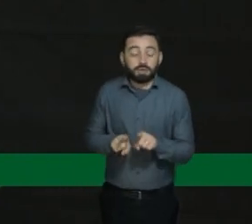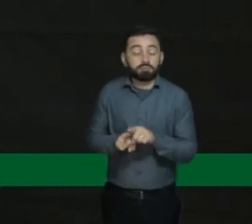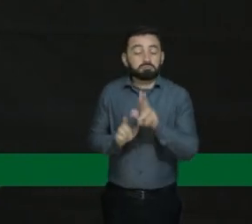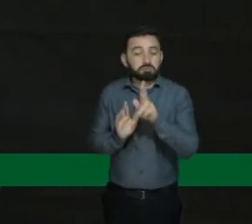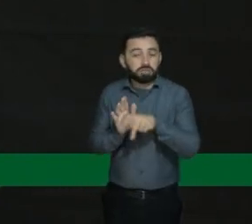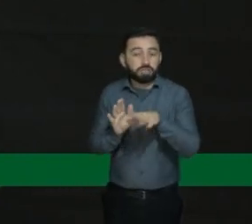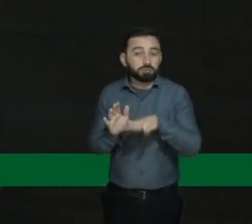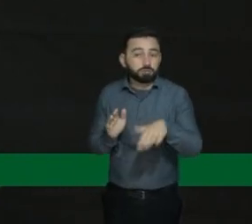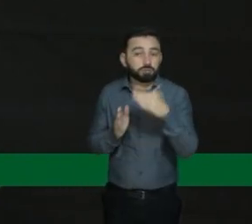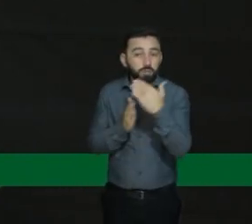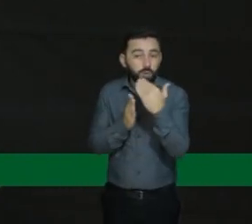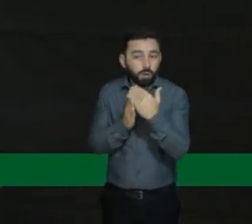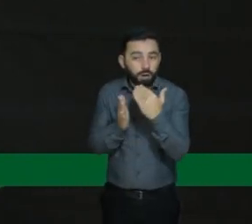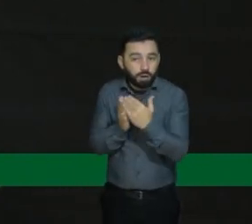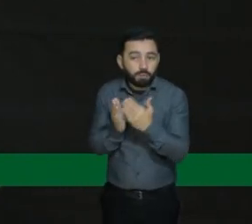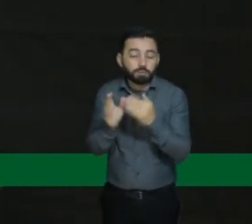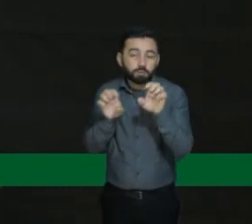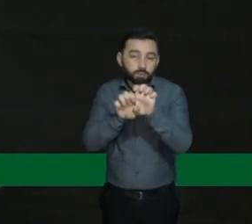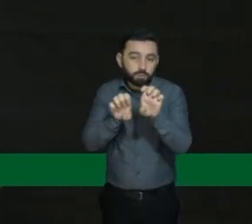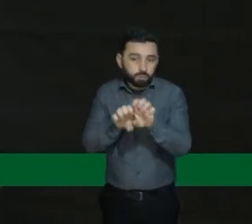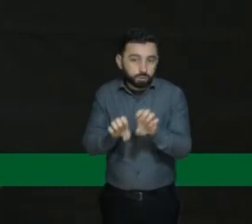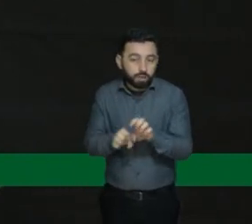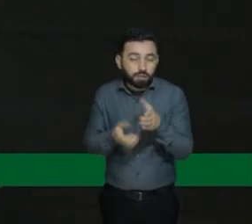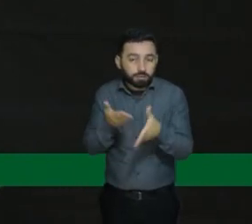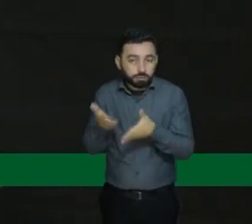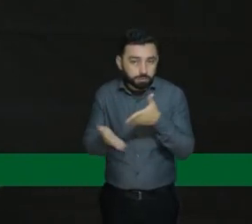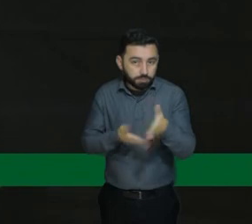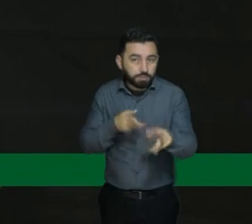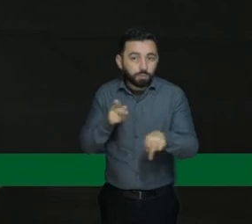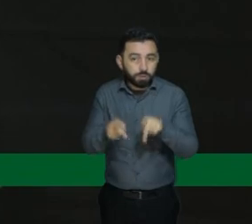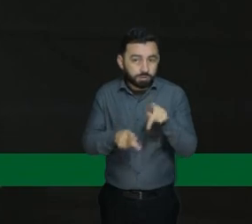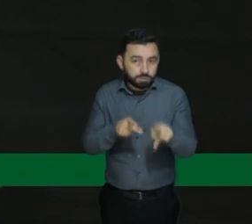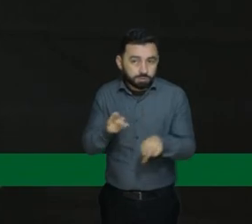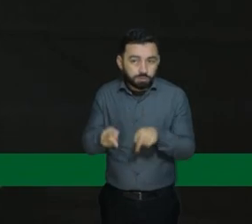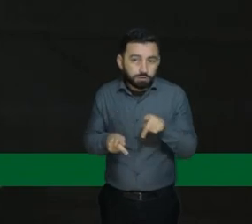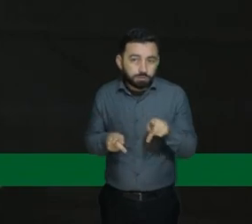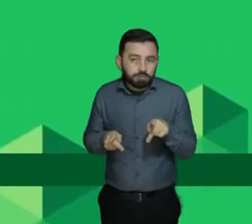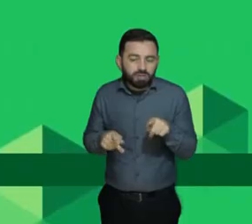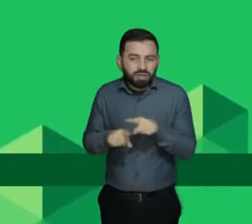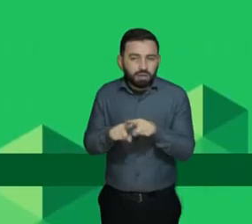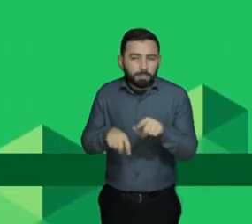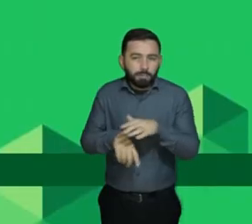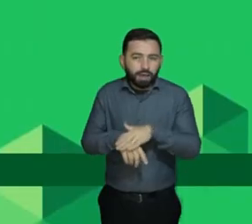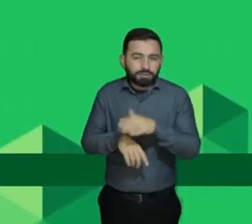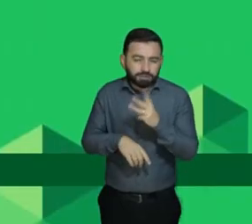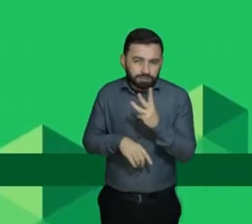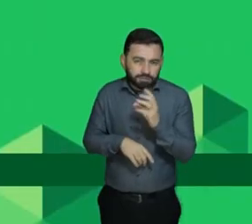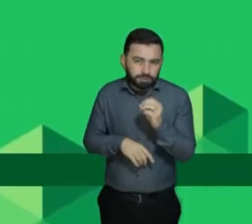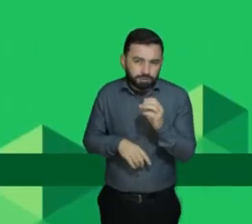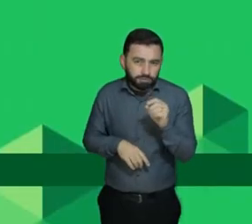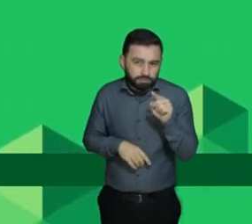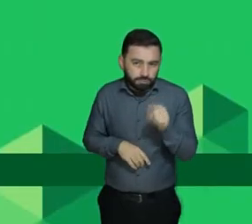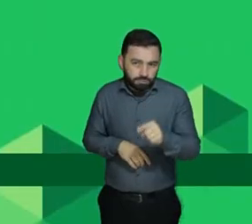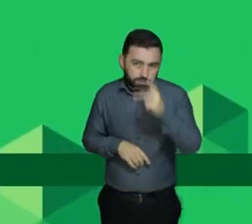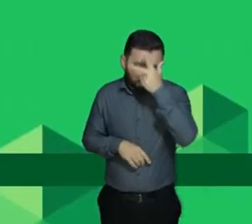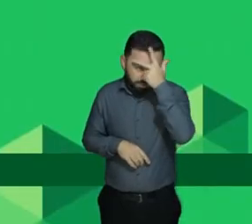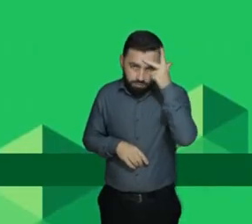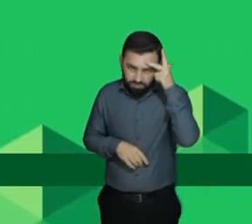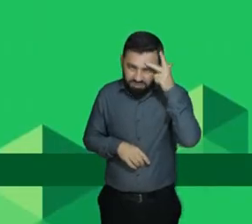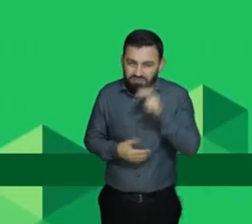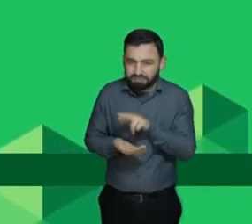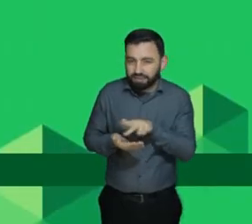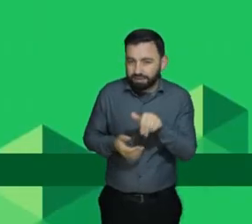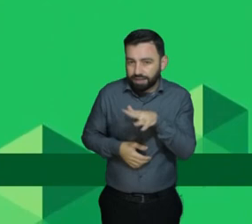programas e estruturas de atendimento à população, mais de 300 mil pessoas nas diversas áreas